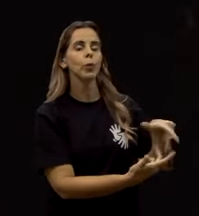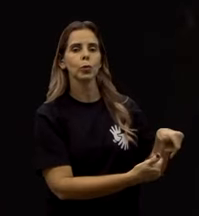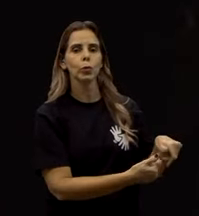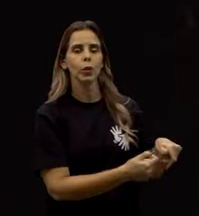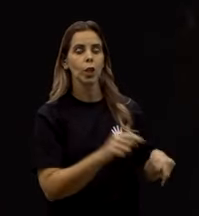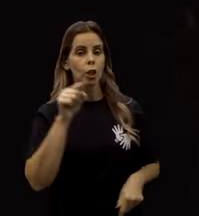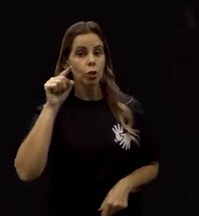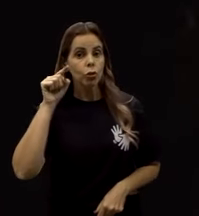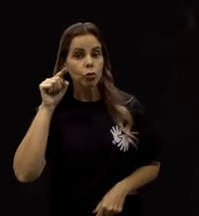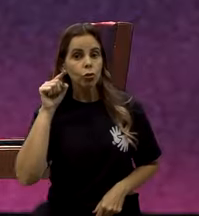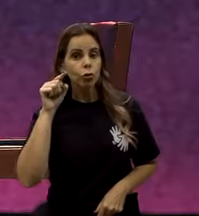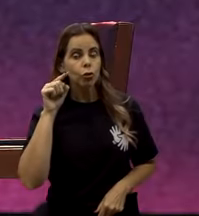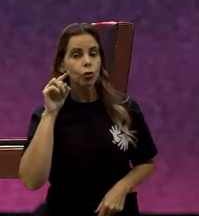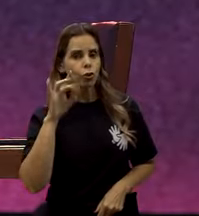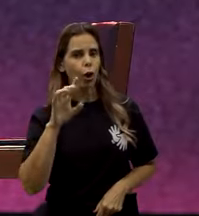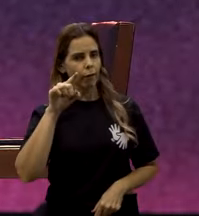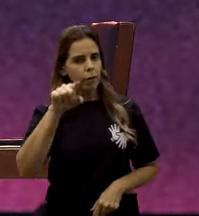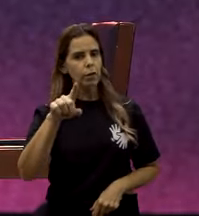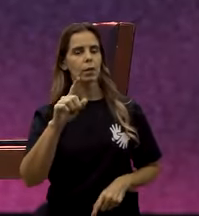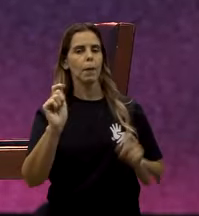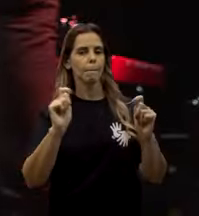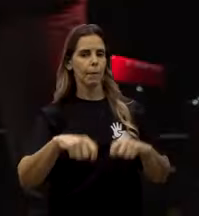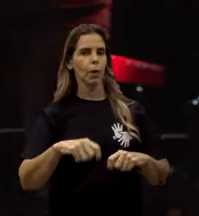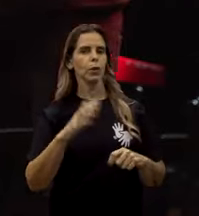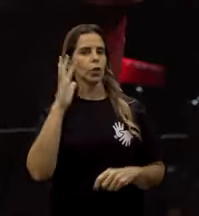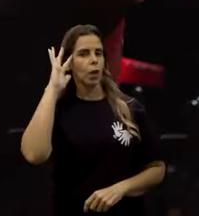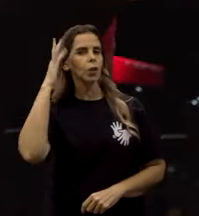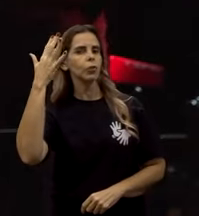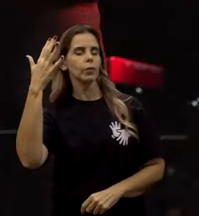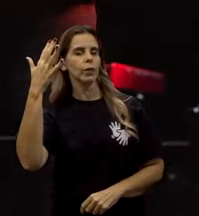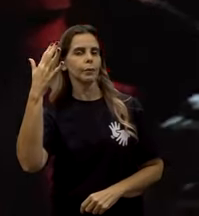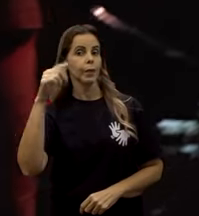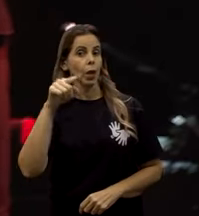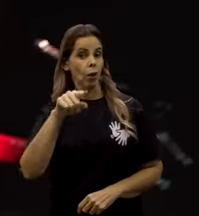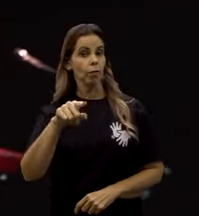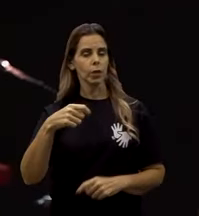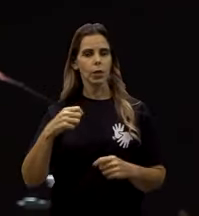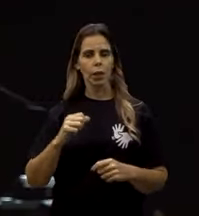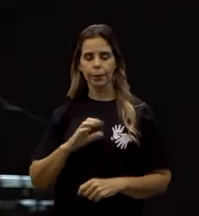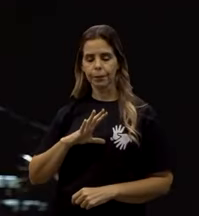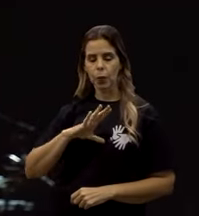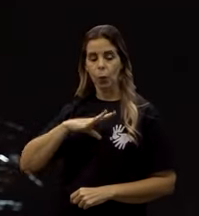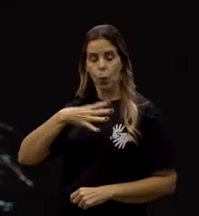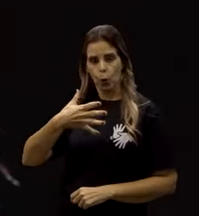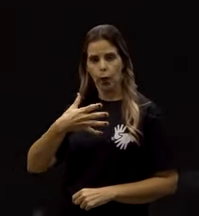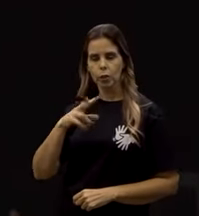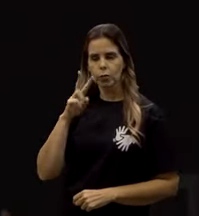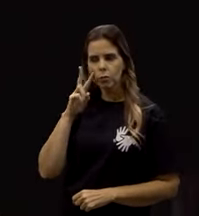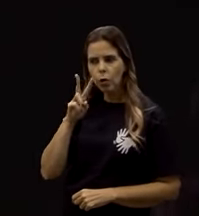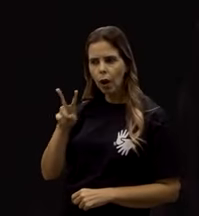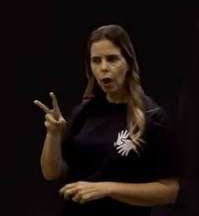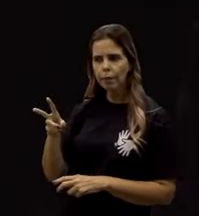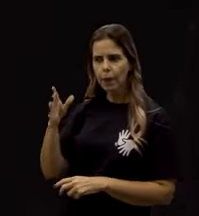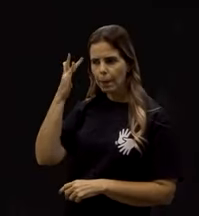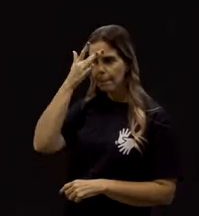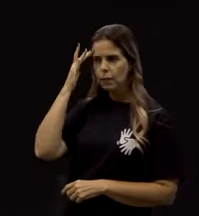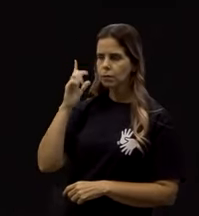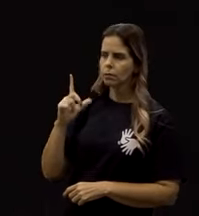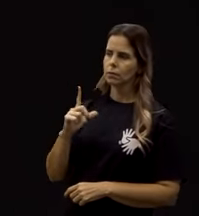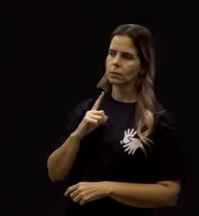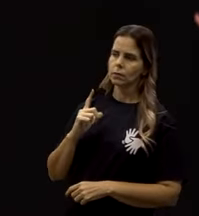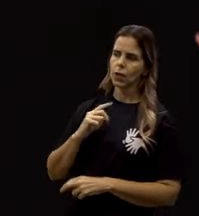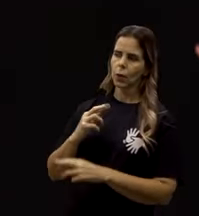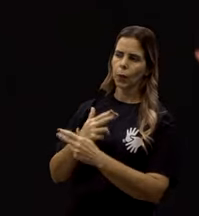só você eu vou repetir tem coragem de olhar para alguém e dizer assim tem alguma coisa fala para ele tem alguma